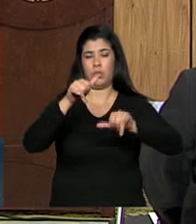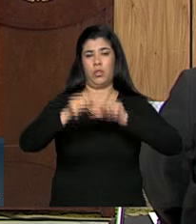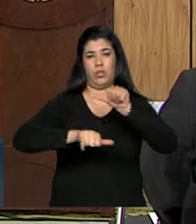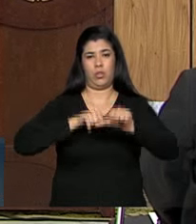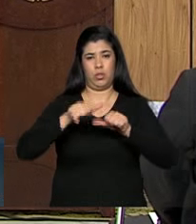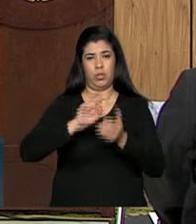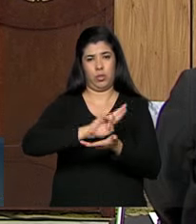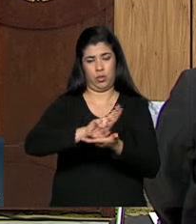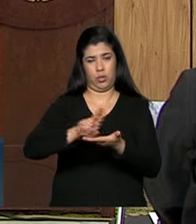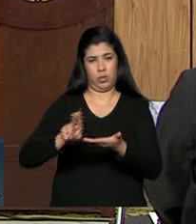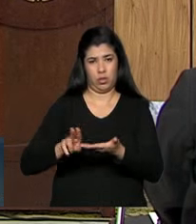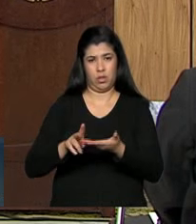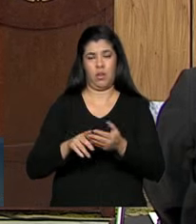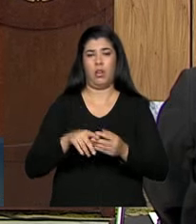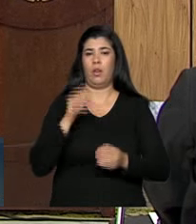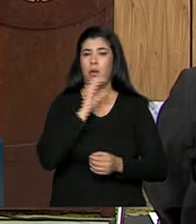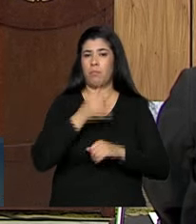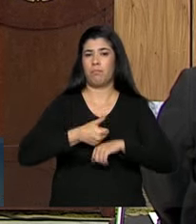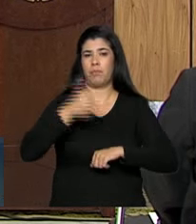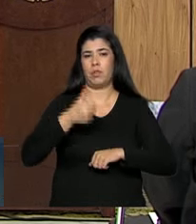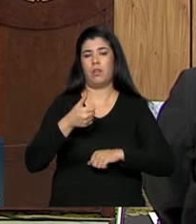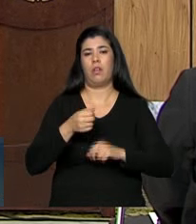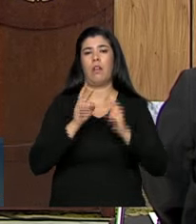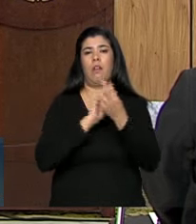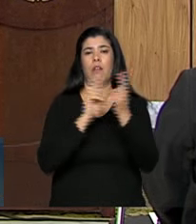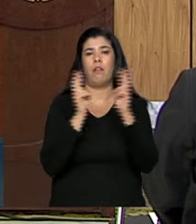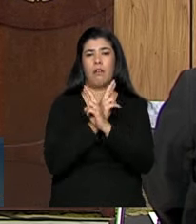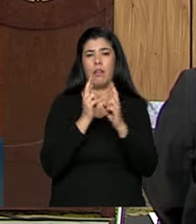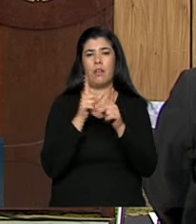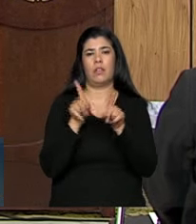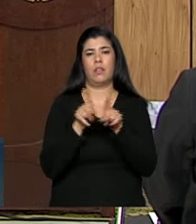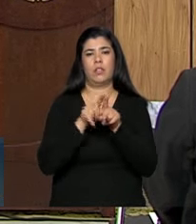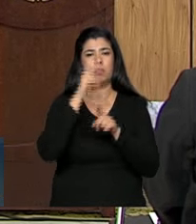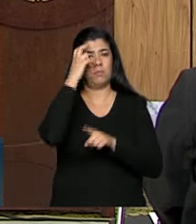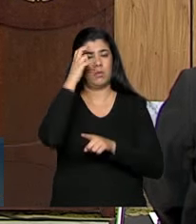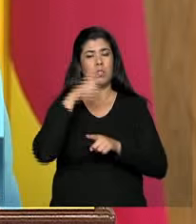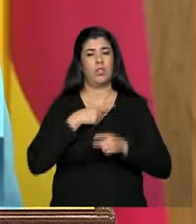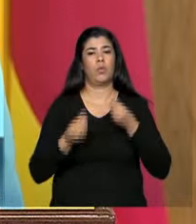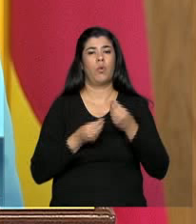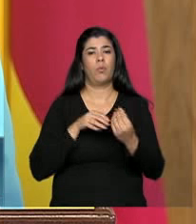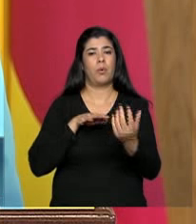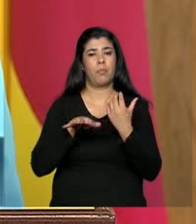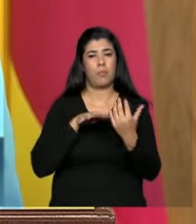eficiência energética, redes inteligentes e mobilidade urbana.